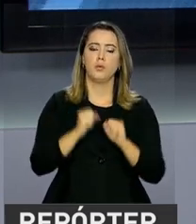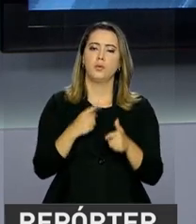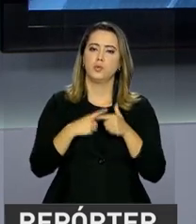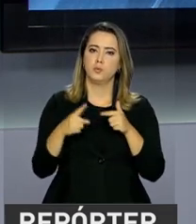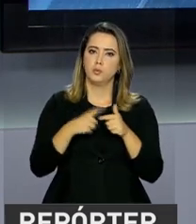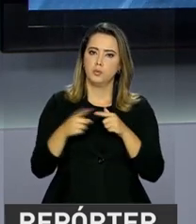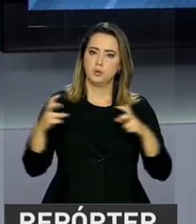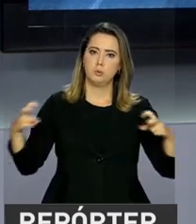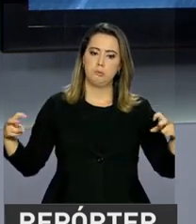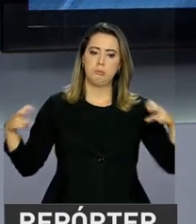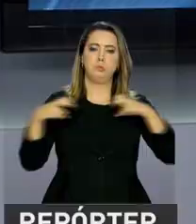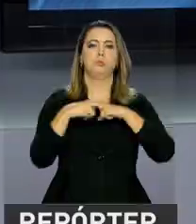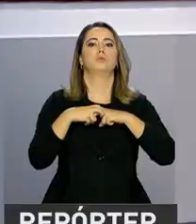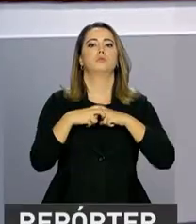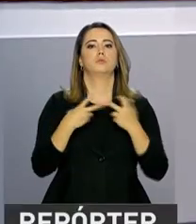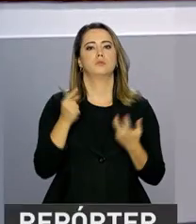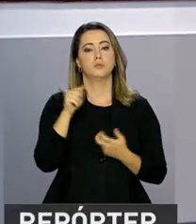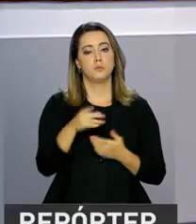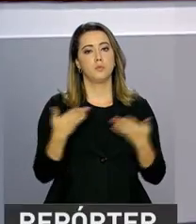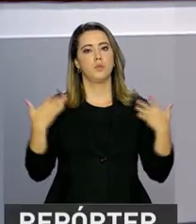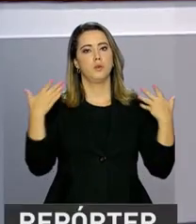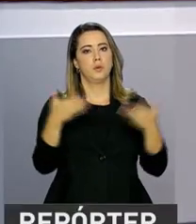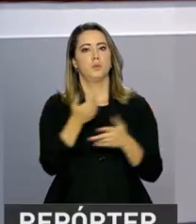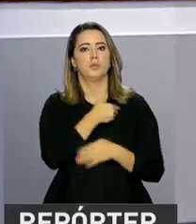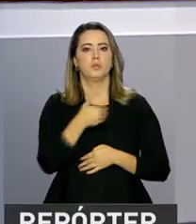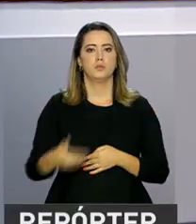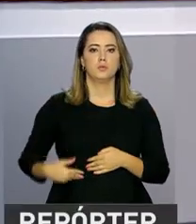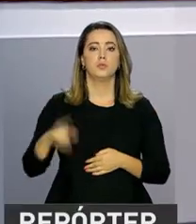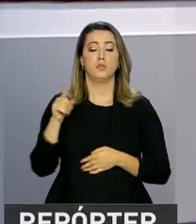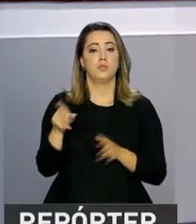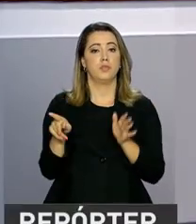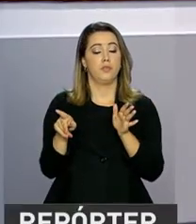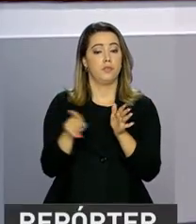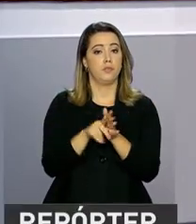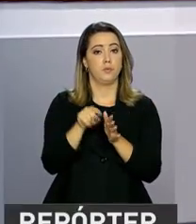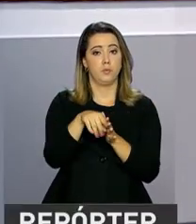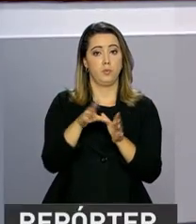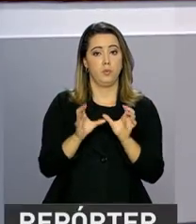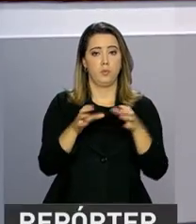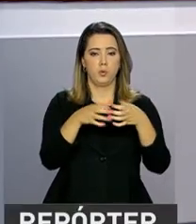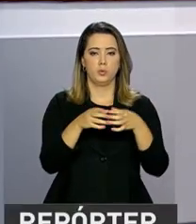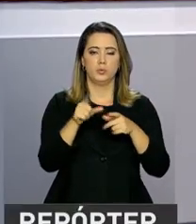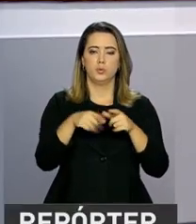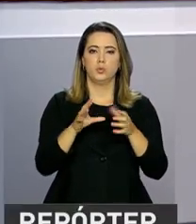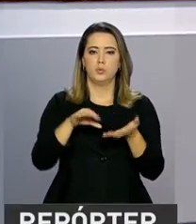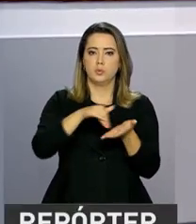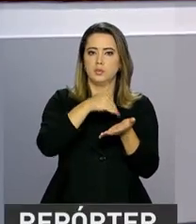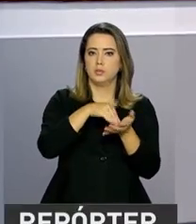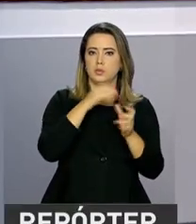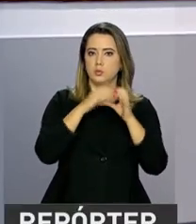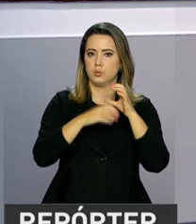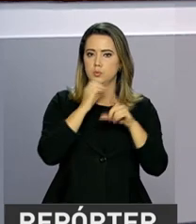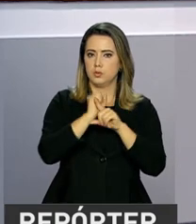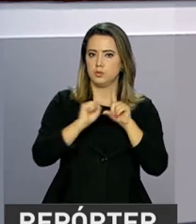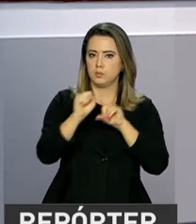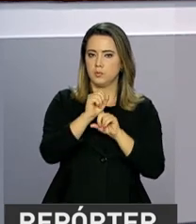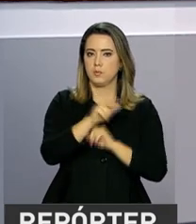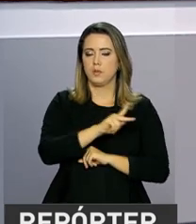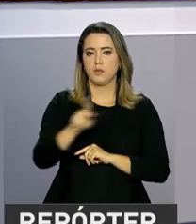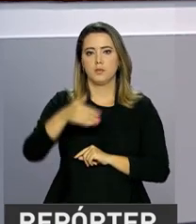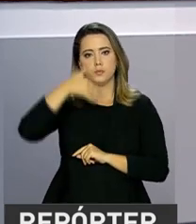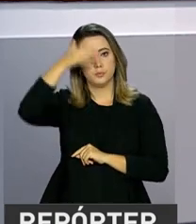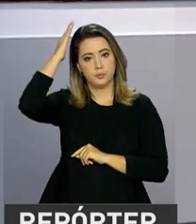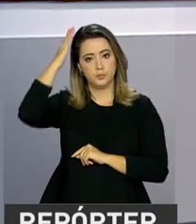podem causar acidentes graves por dentro do governo é produzido e coordenado pela secretaria de comunicação social da presidência